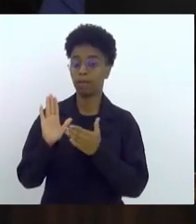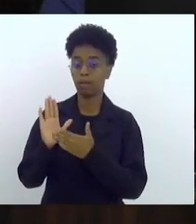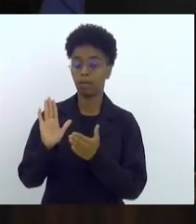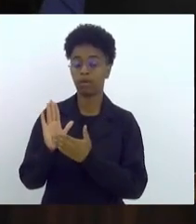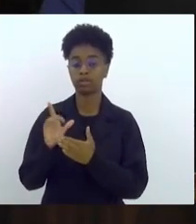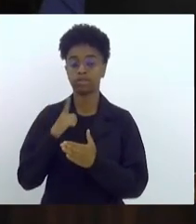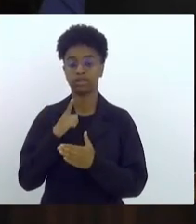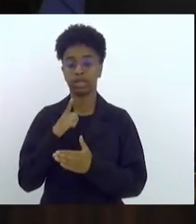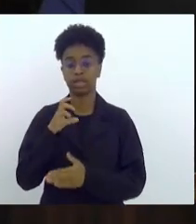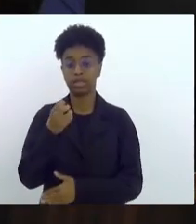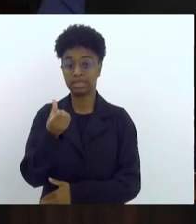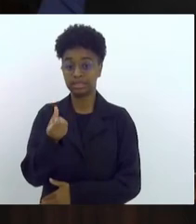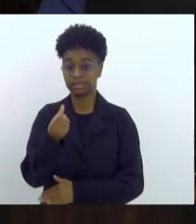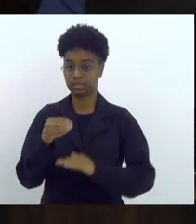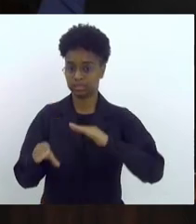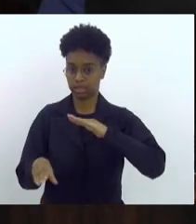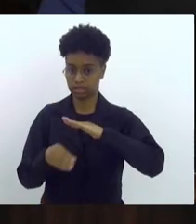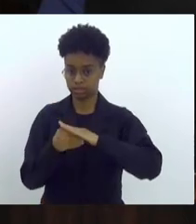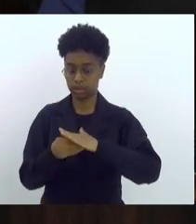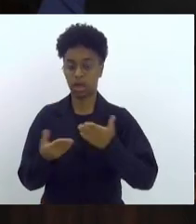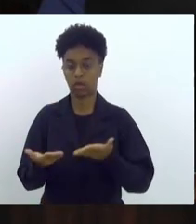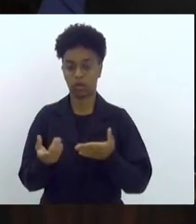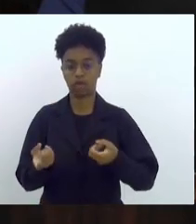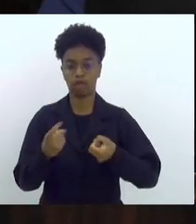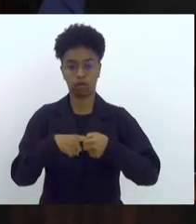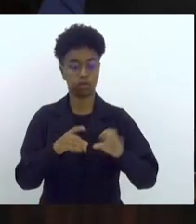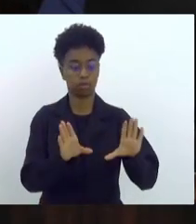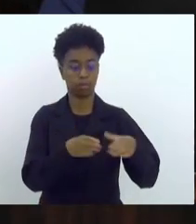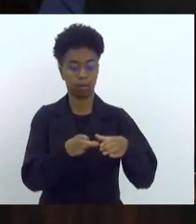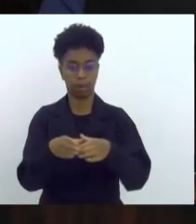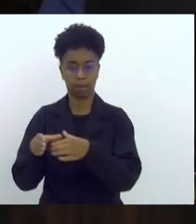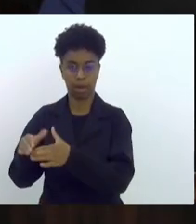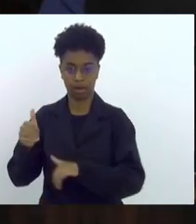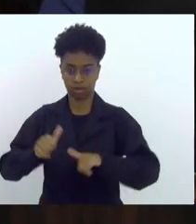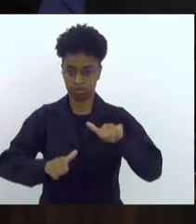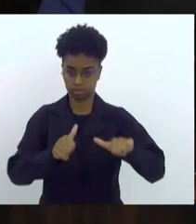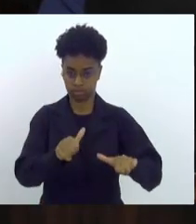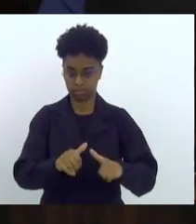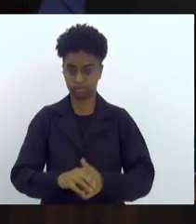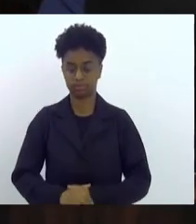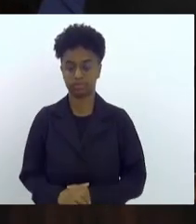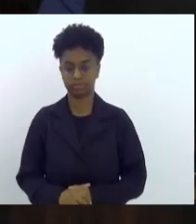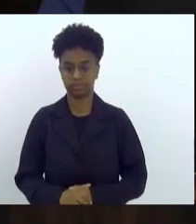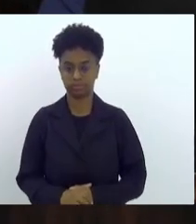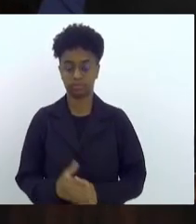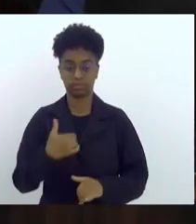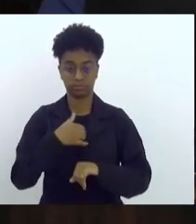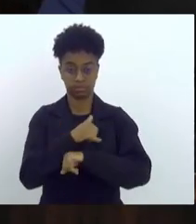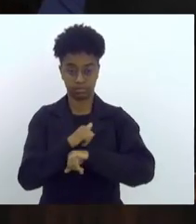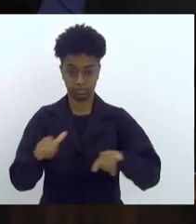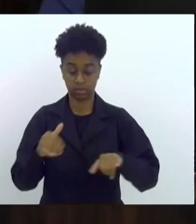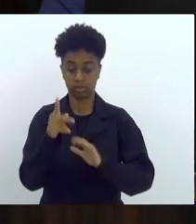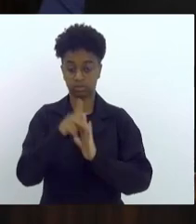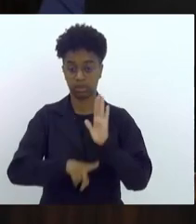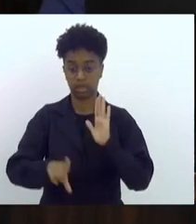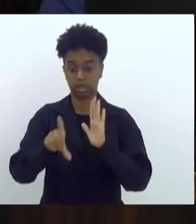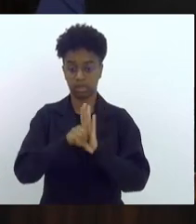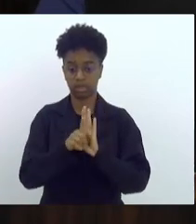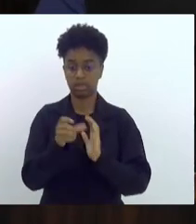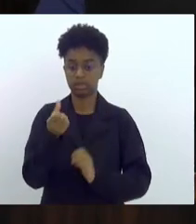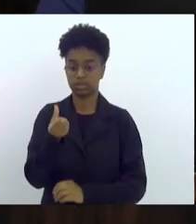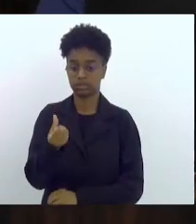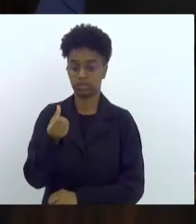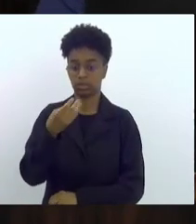recebeu seis emendas e retorna às comissões técnicas. Anuncio o projeto de lei número 6